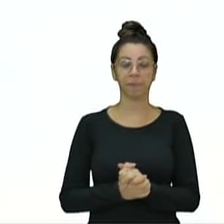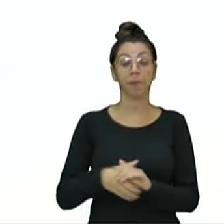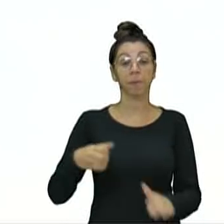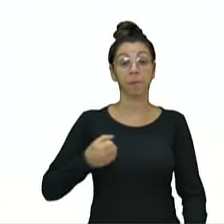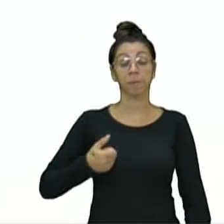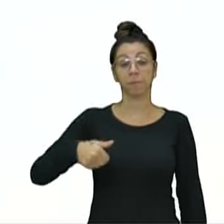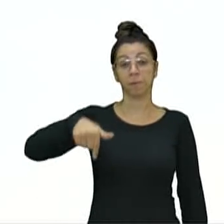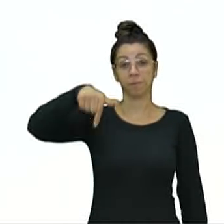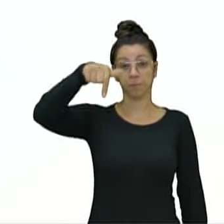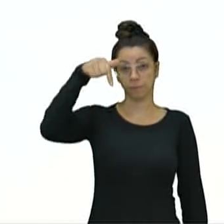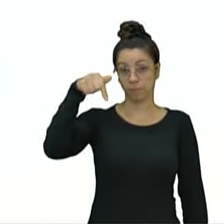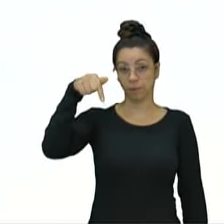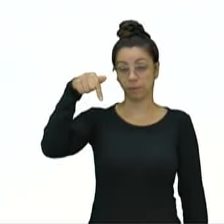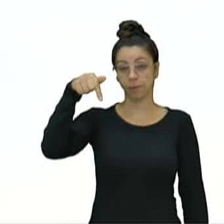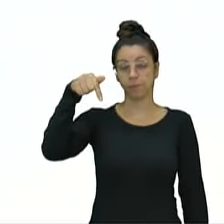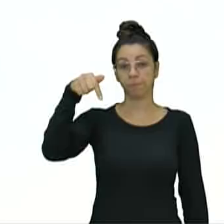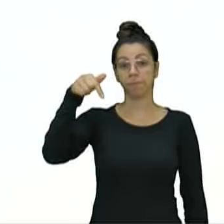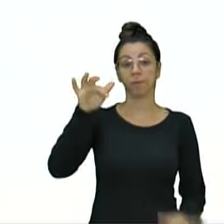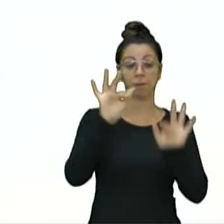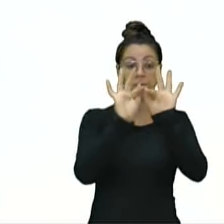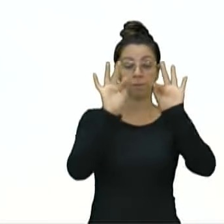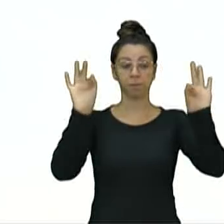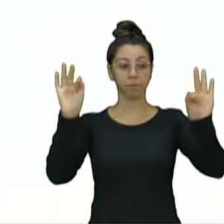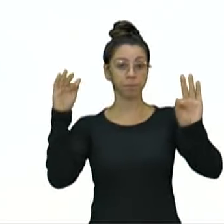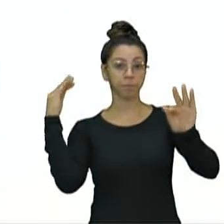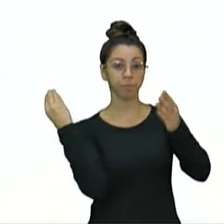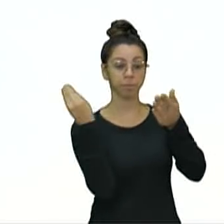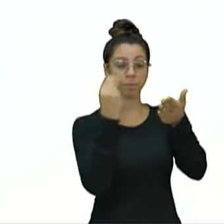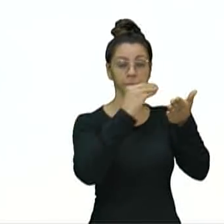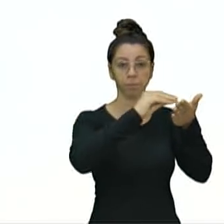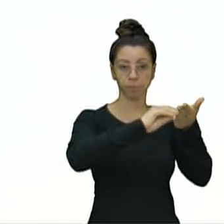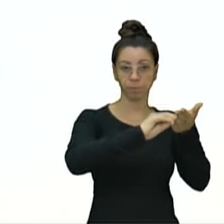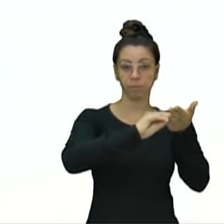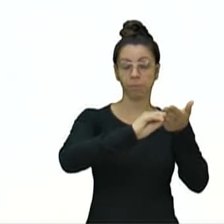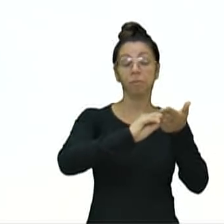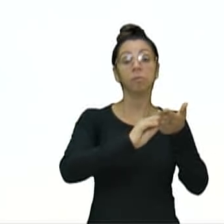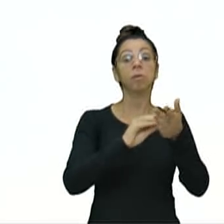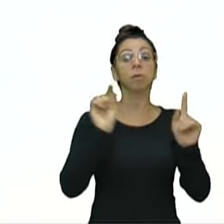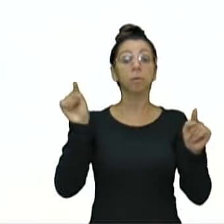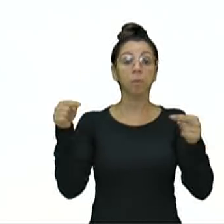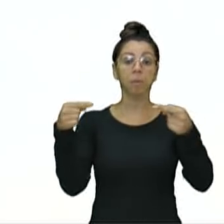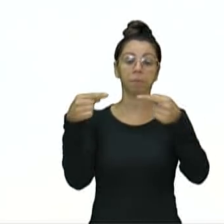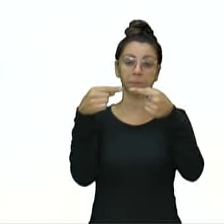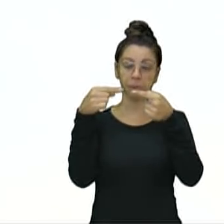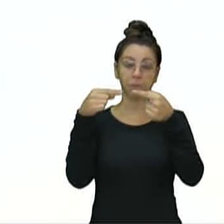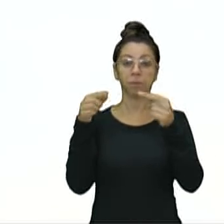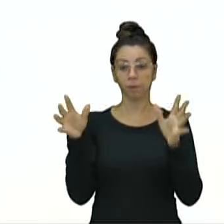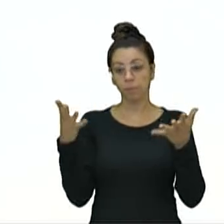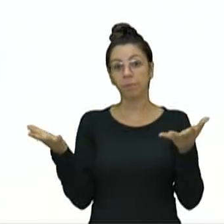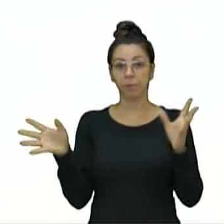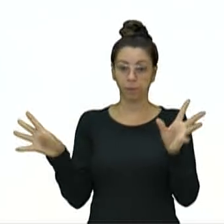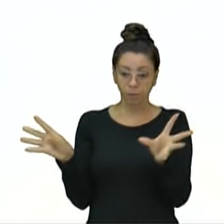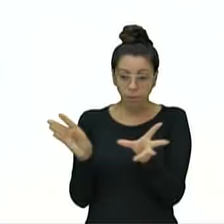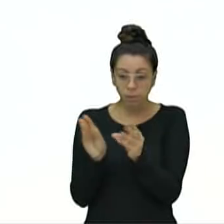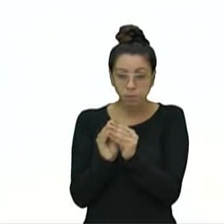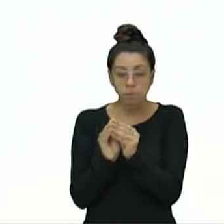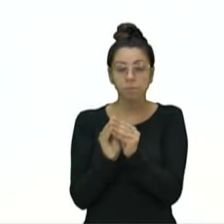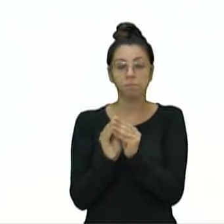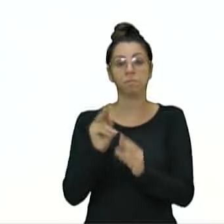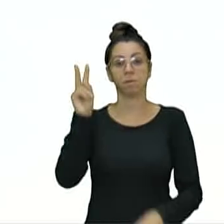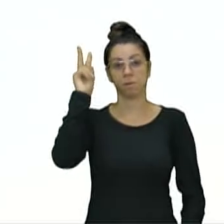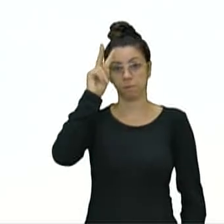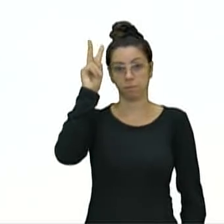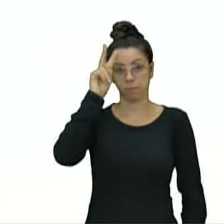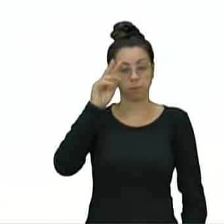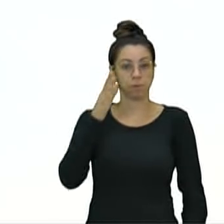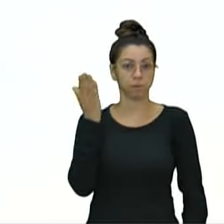Complete o resumo dessa lembrança de infância com as linking words adequadas. Então, é o resumo dessa historinha que ela contou da